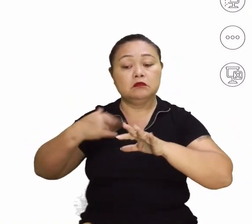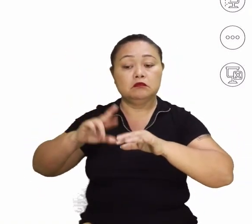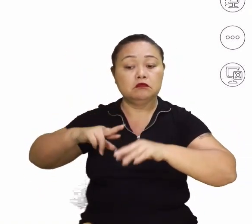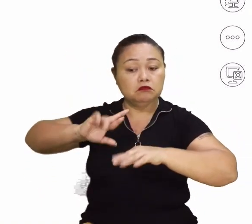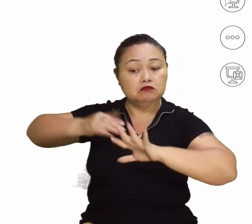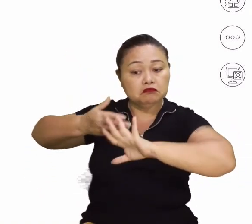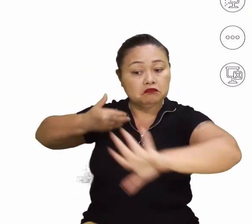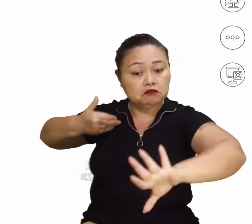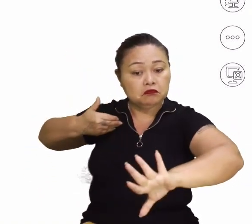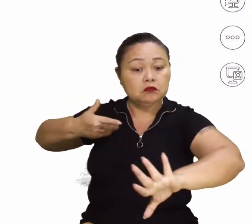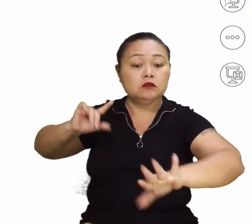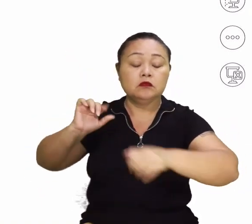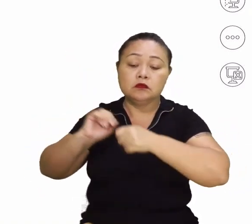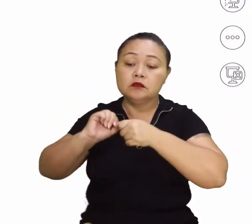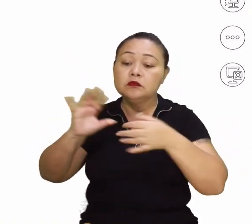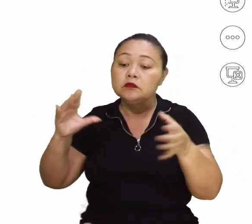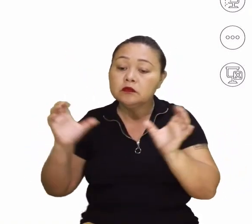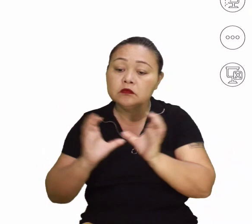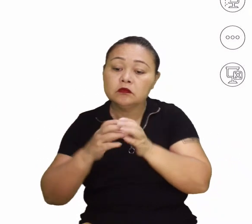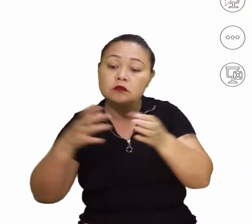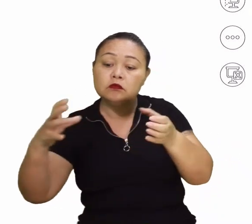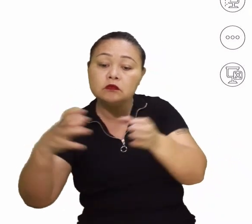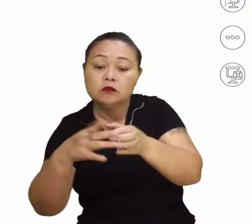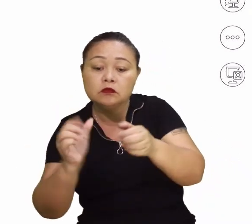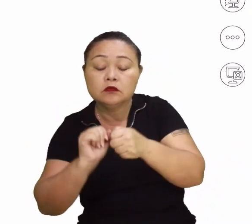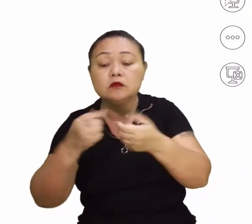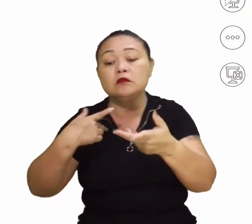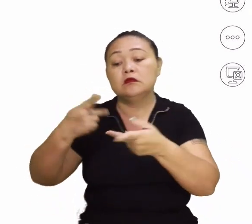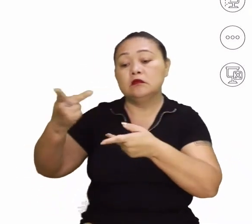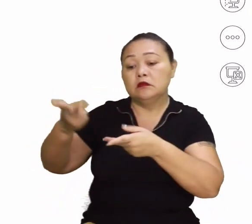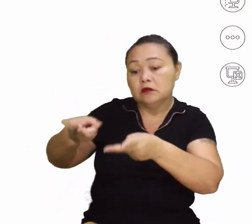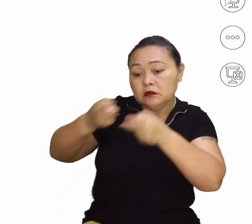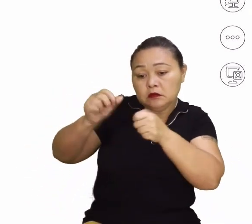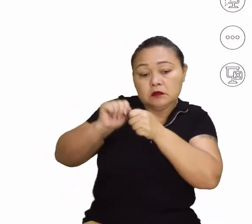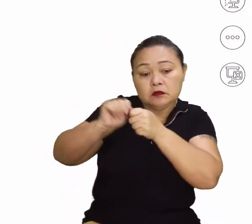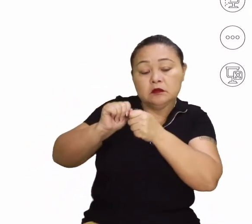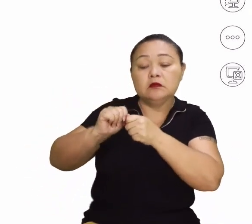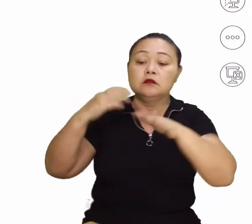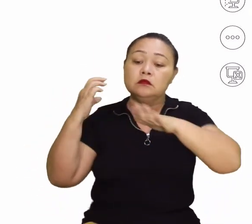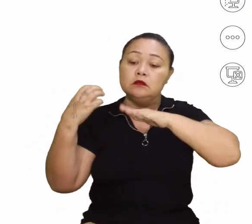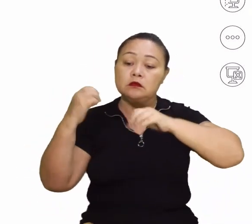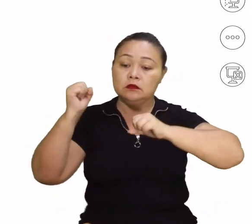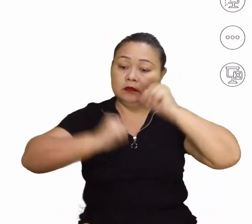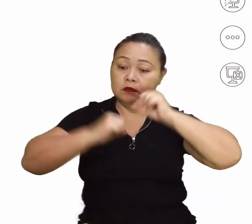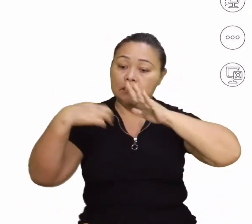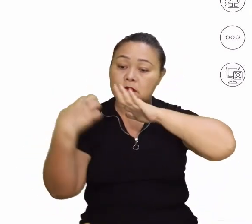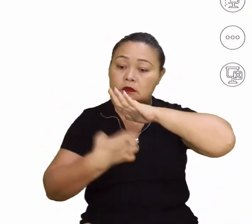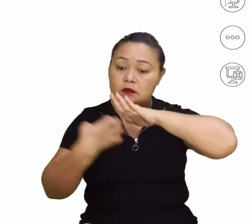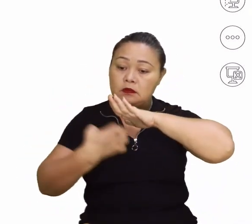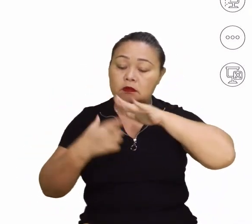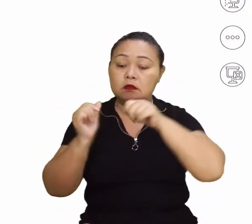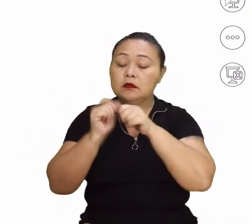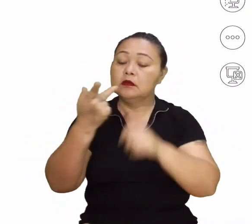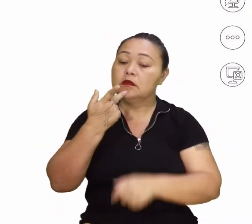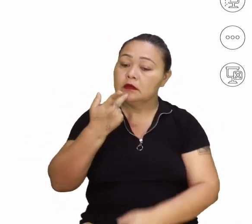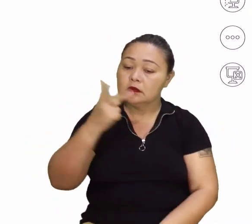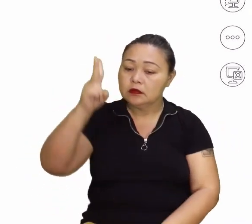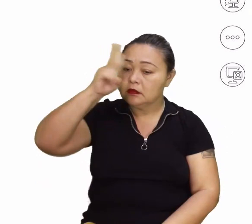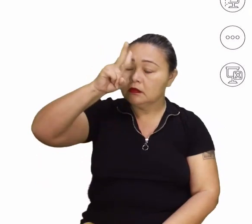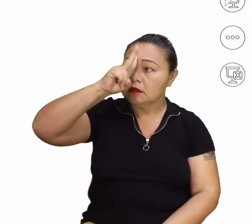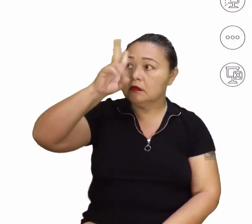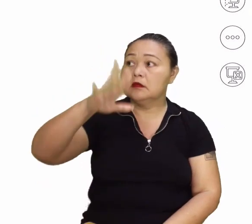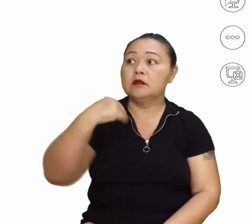independentes, cooperados e de produtores empresariais. Você lembra daquela história que eu contei lá para